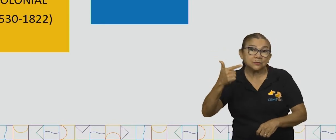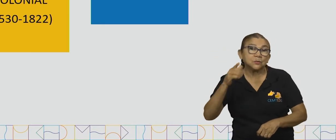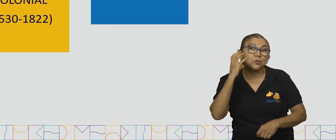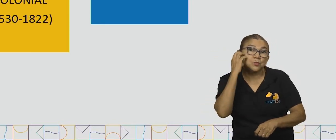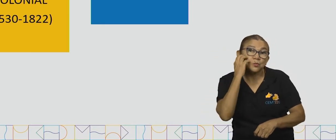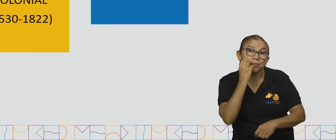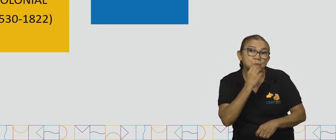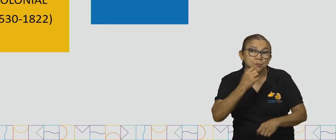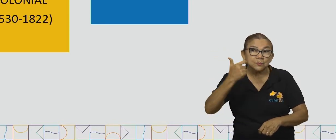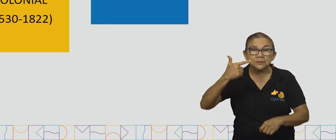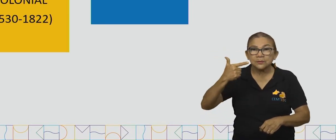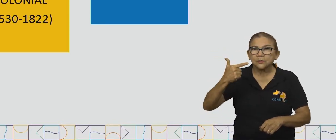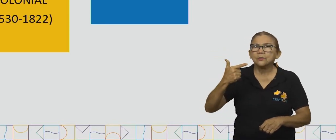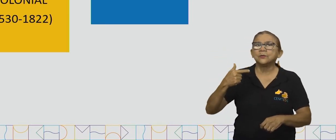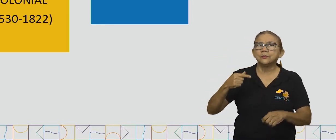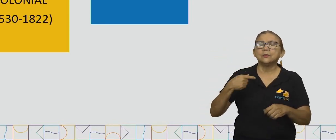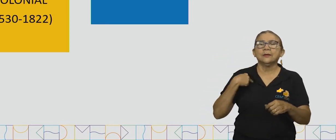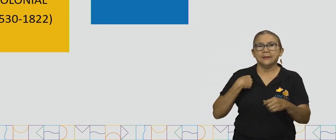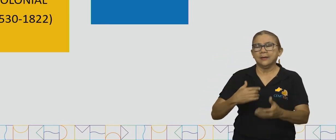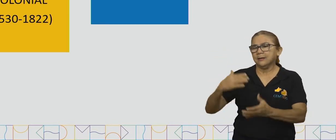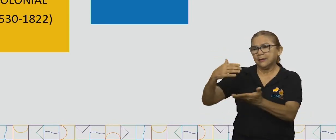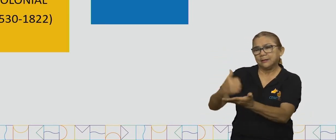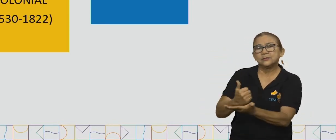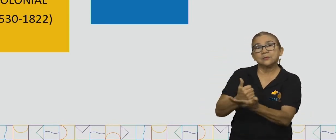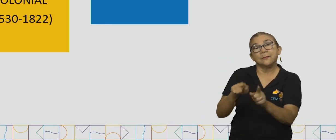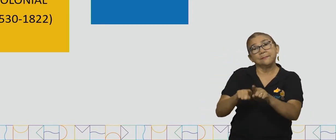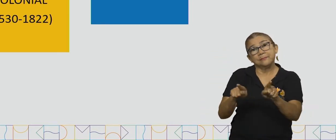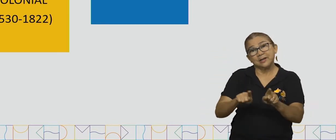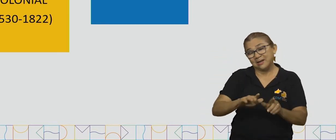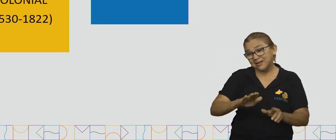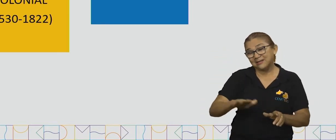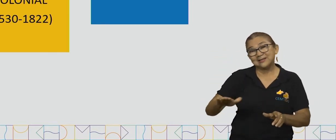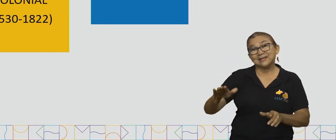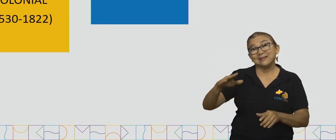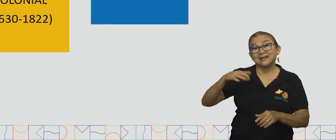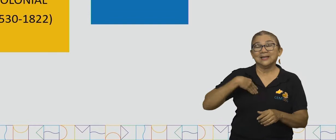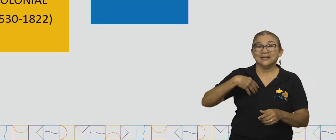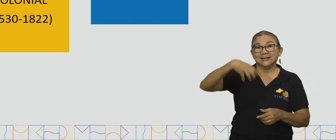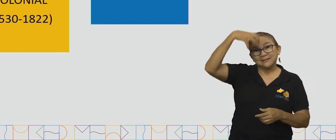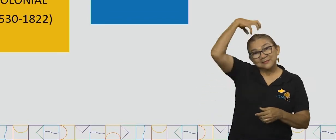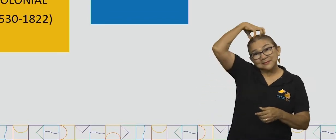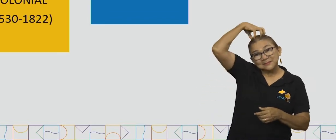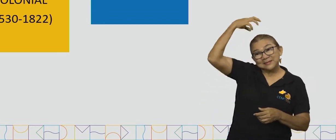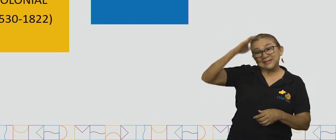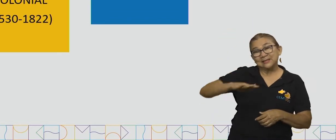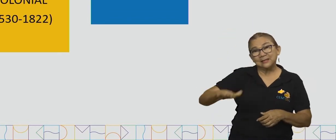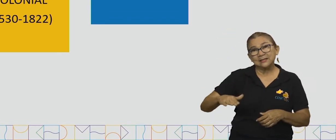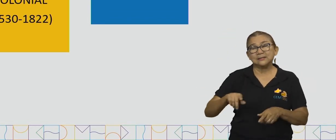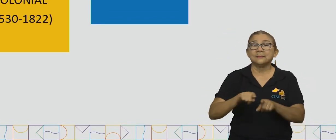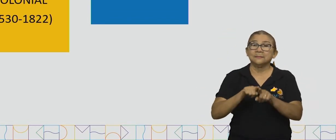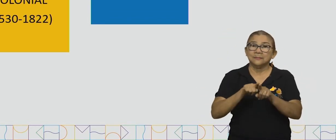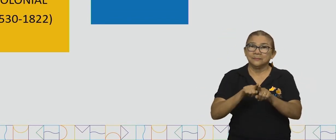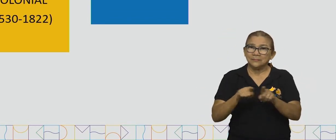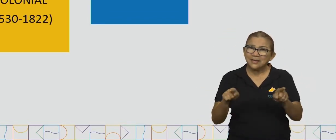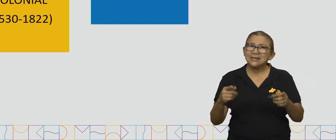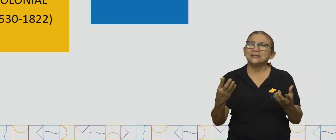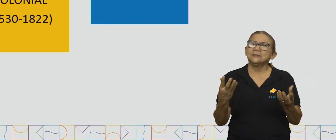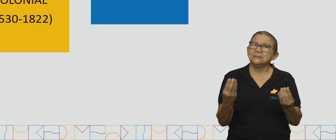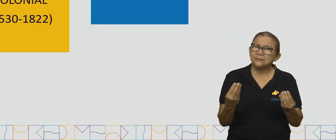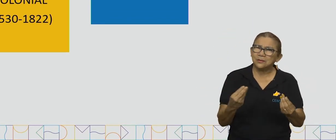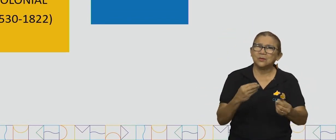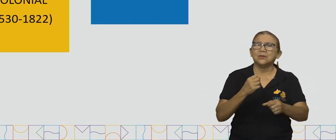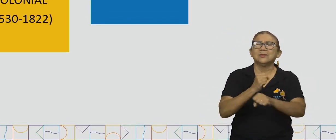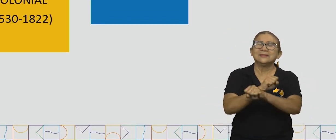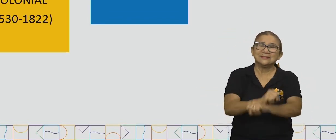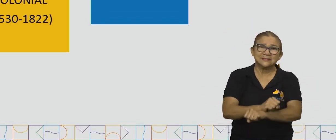por estabilidade política, mas com uma imagem desgastada, principalmente em virtude de questões escravocratas, religiosas